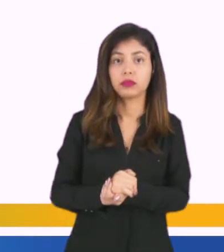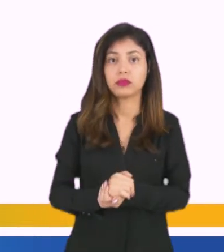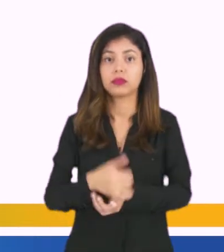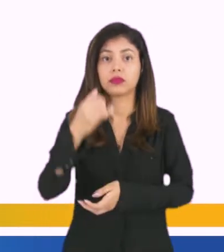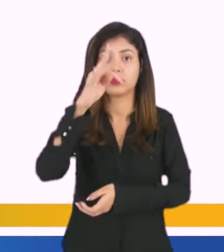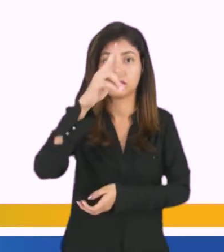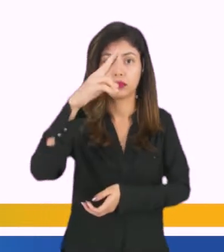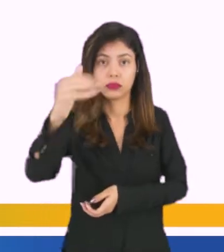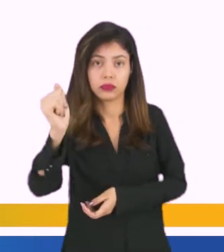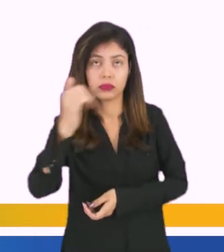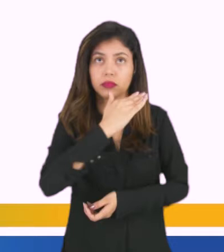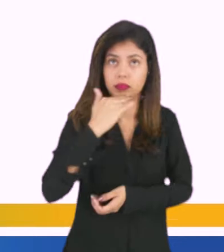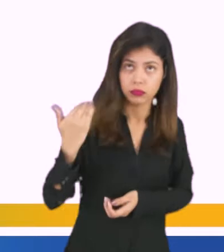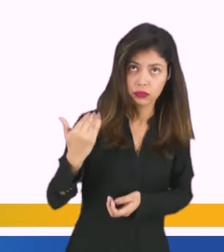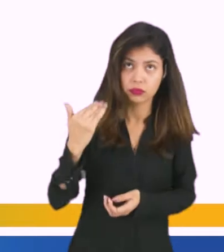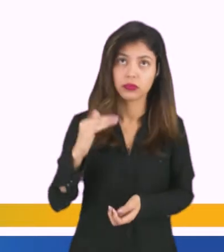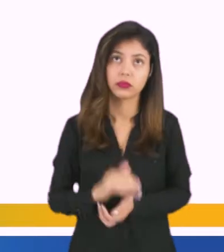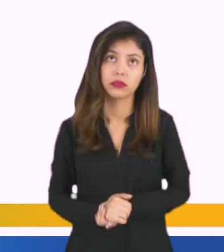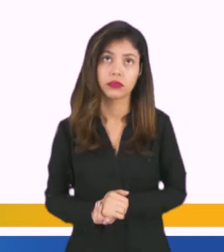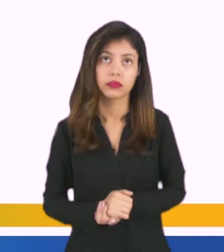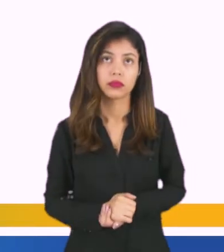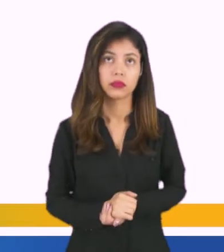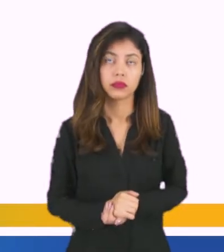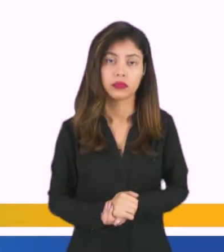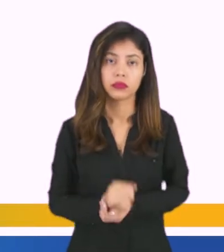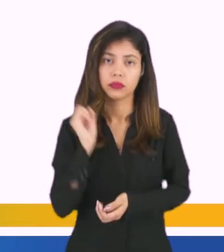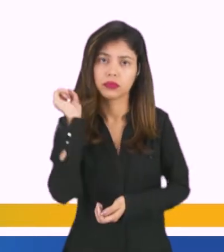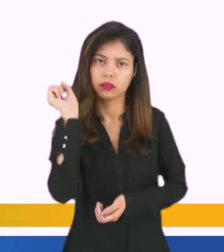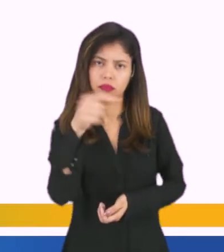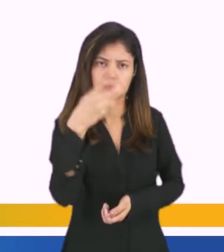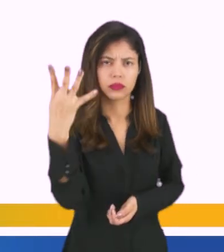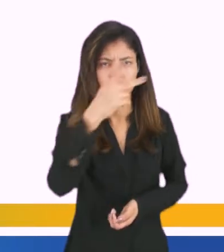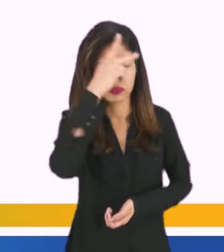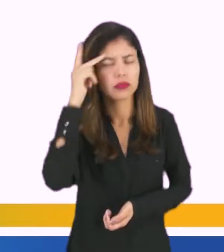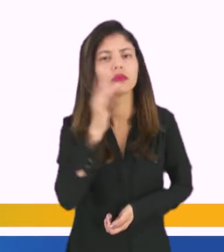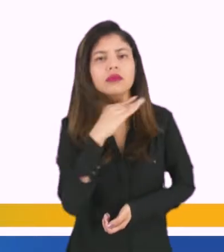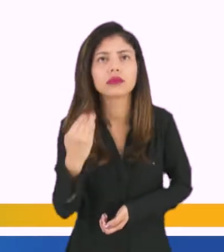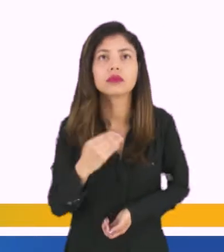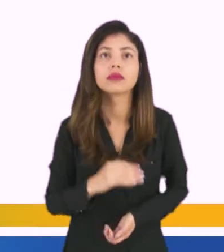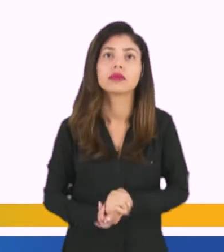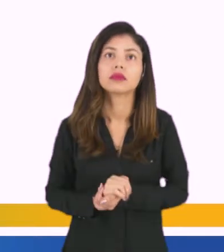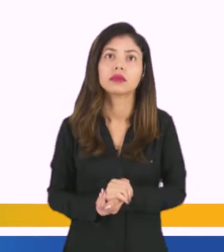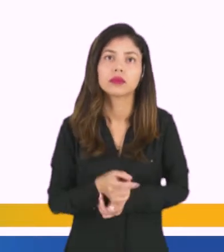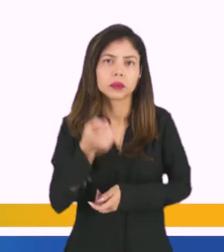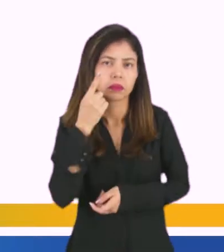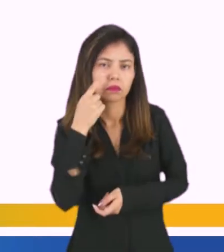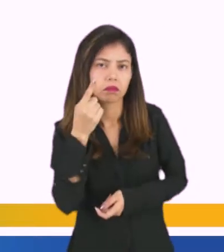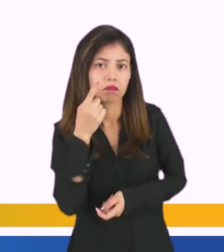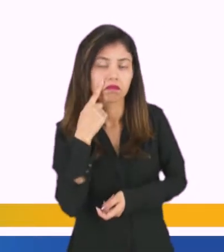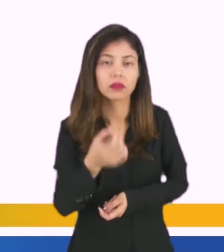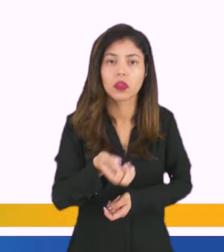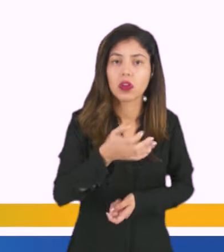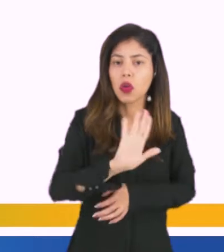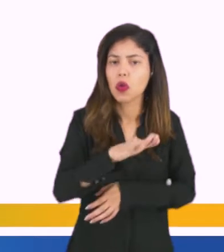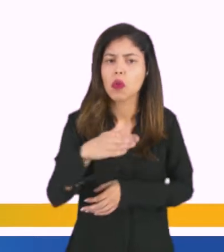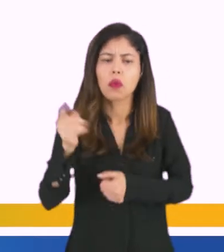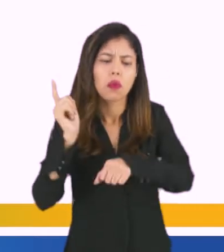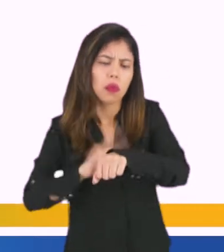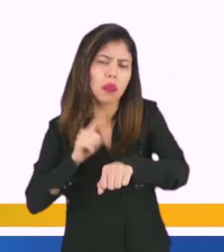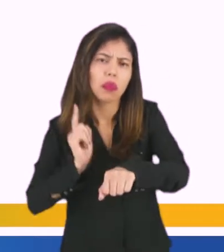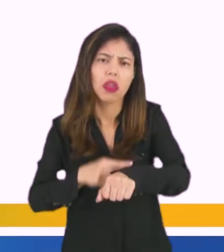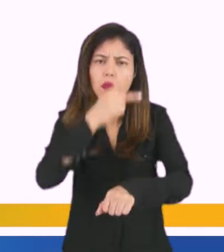mortalidade, qual é a quantidade de pessoas que morrem, a expectativa de vida, quanto